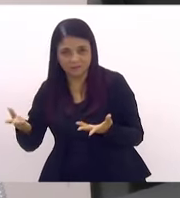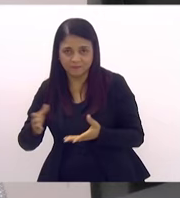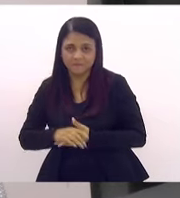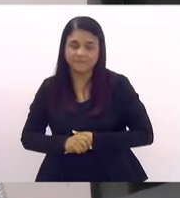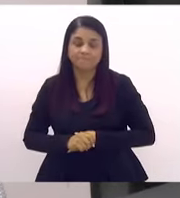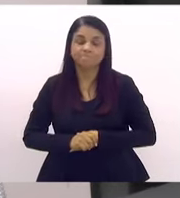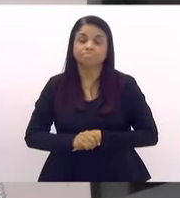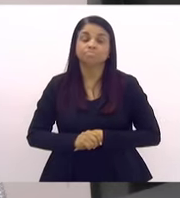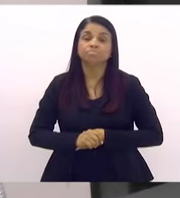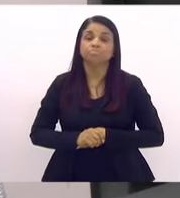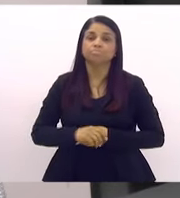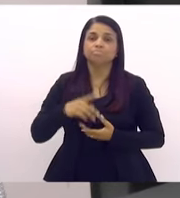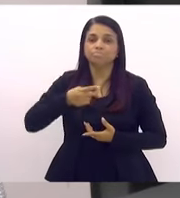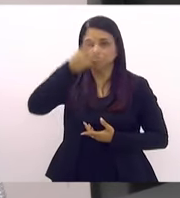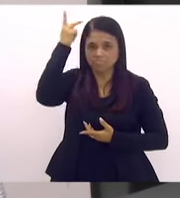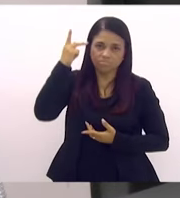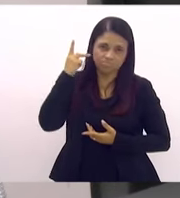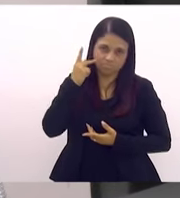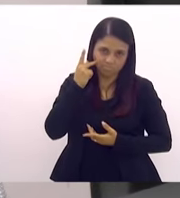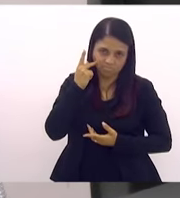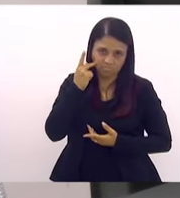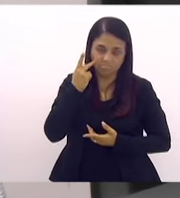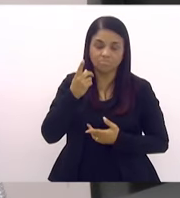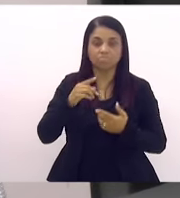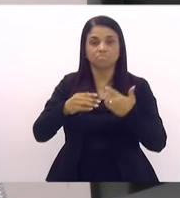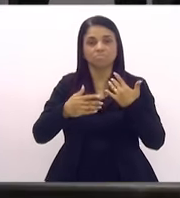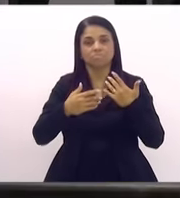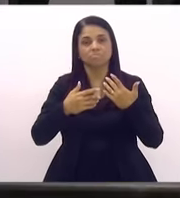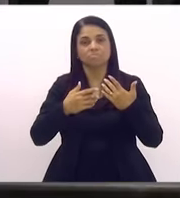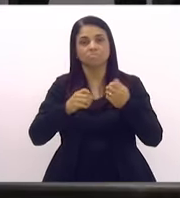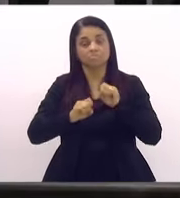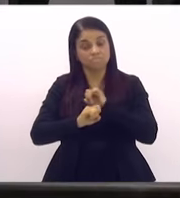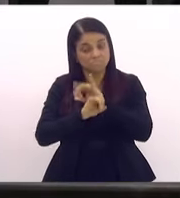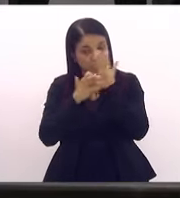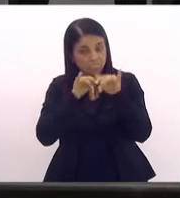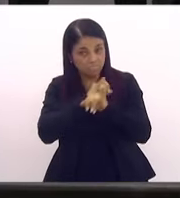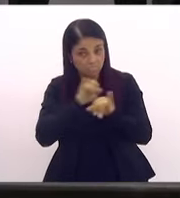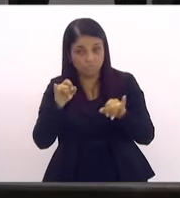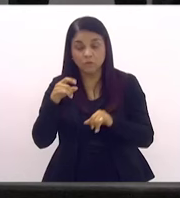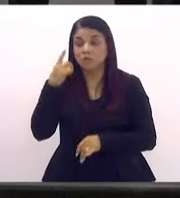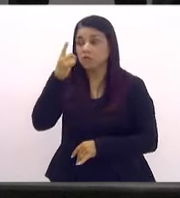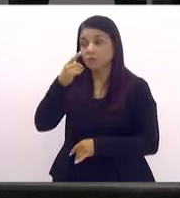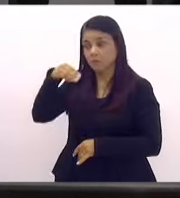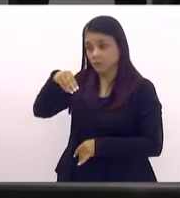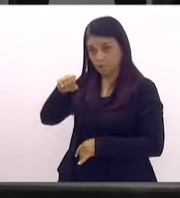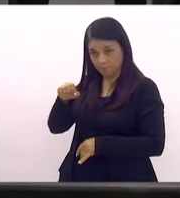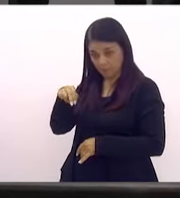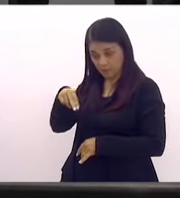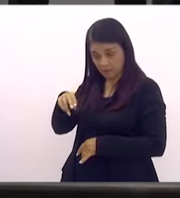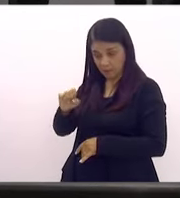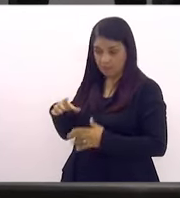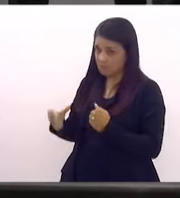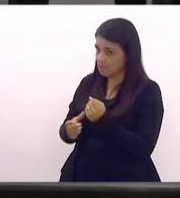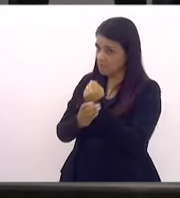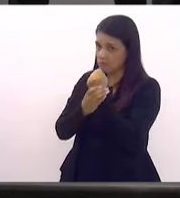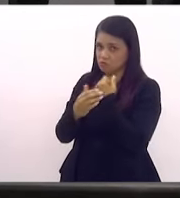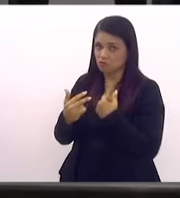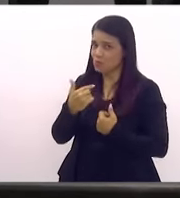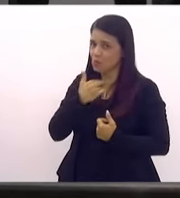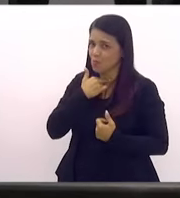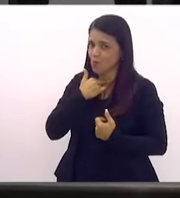Rodrigo Amorim, que o deputado Carlos Mink não pode garantir nada que as